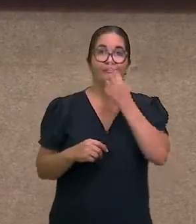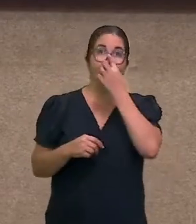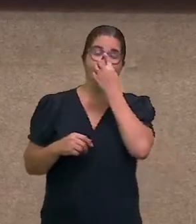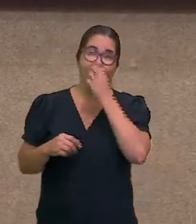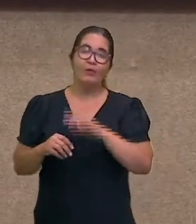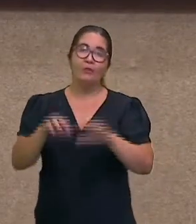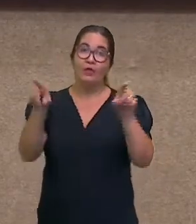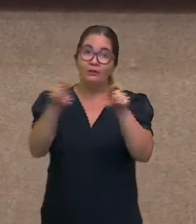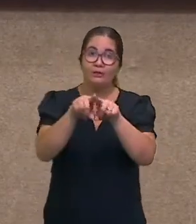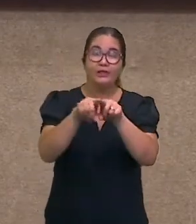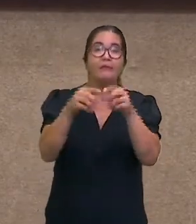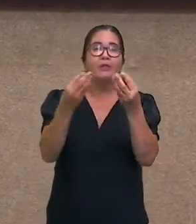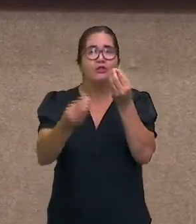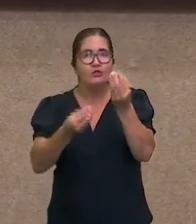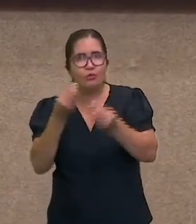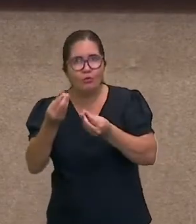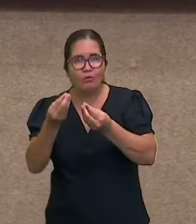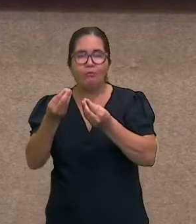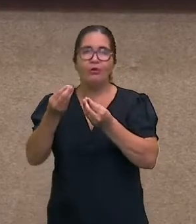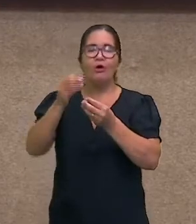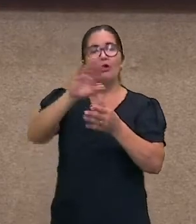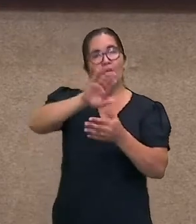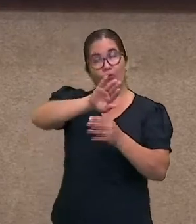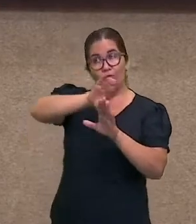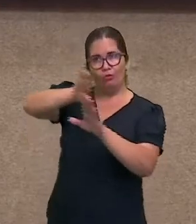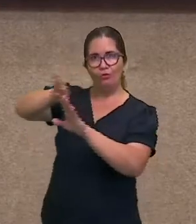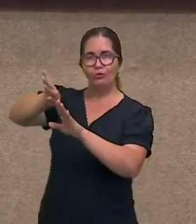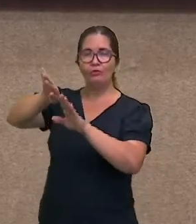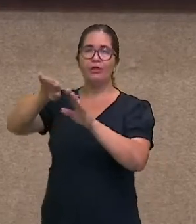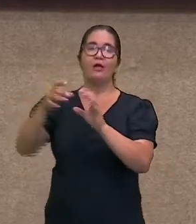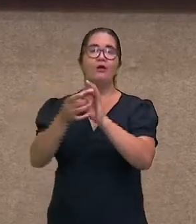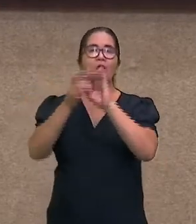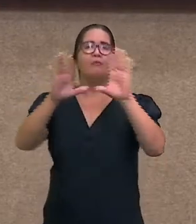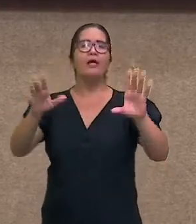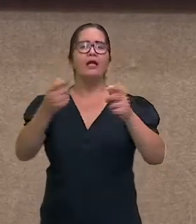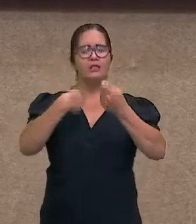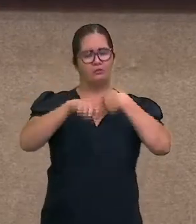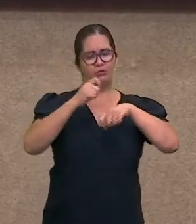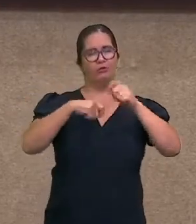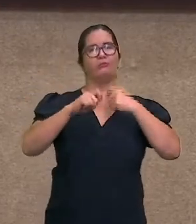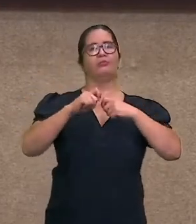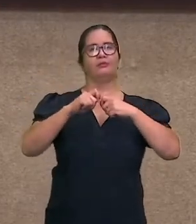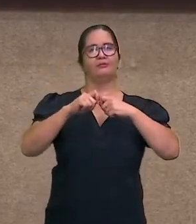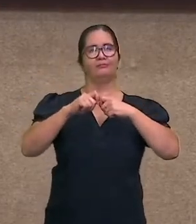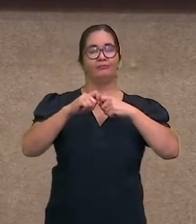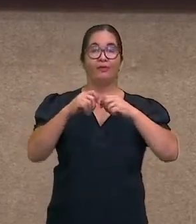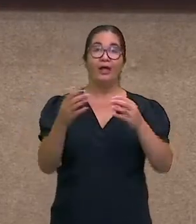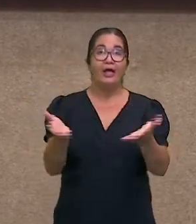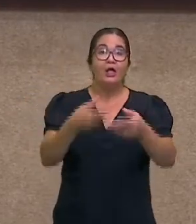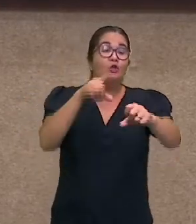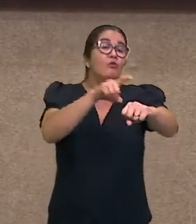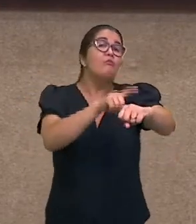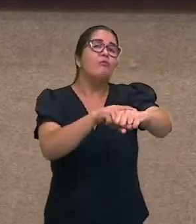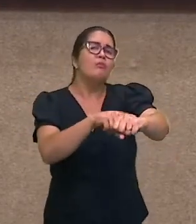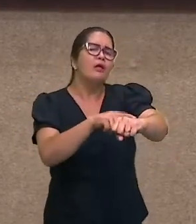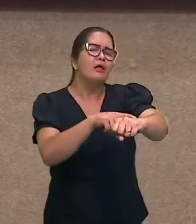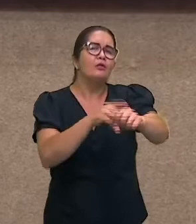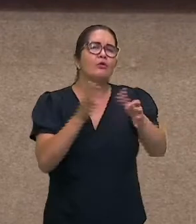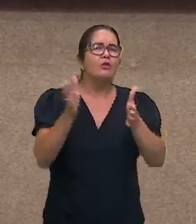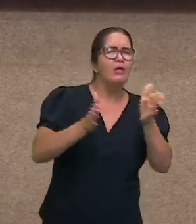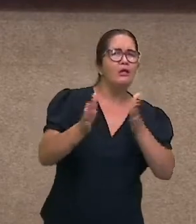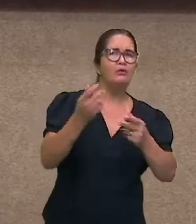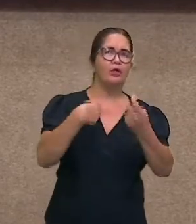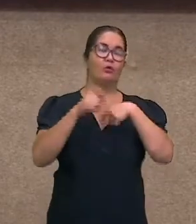Agora vamos conhecer o liberalismo econômico. No plano da economia, a